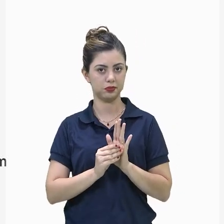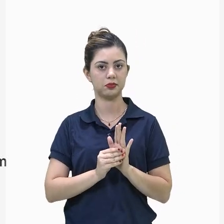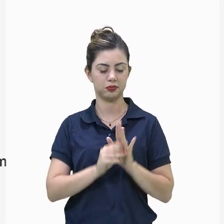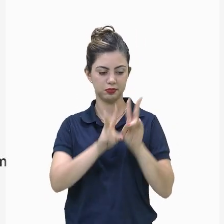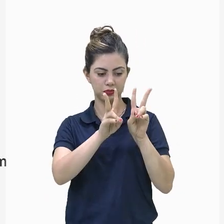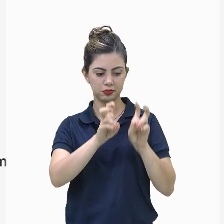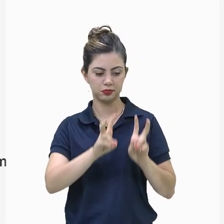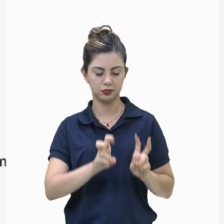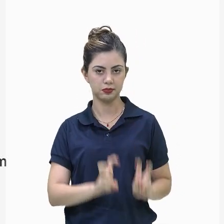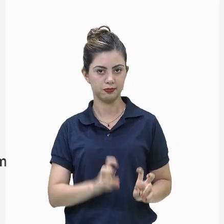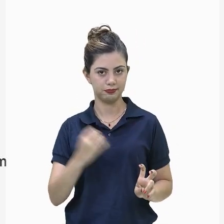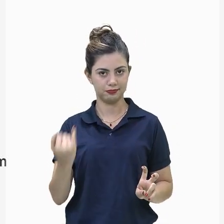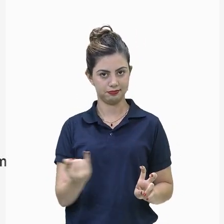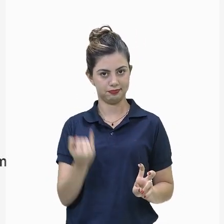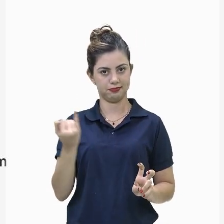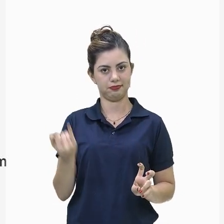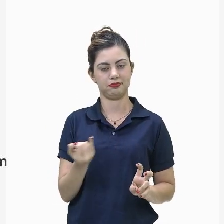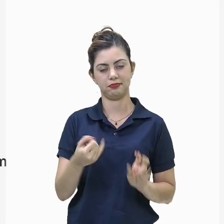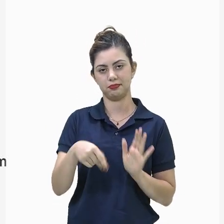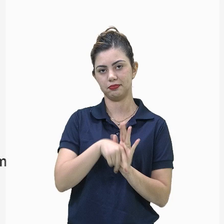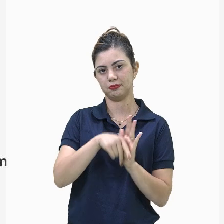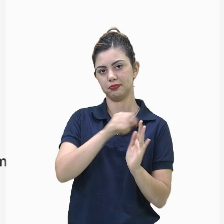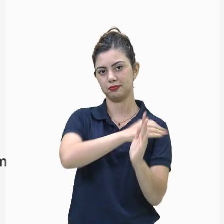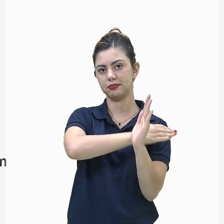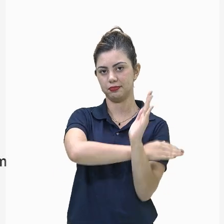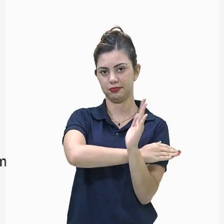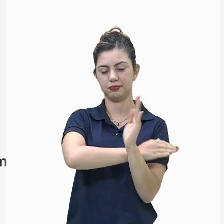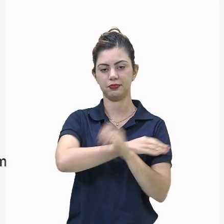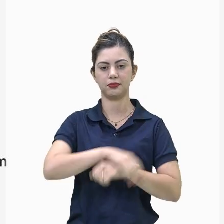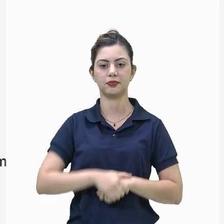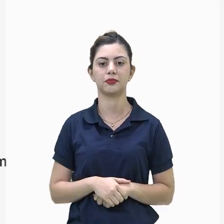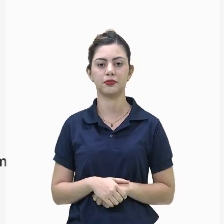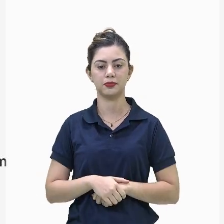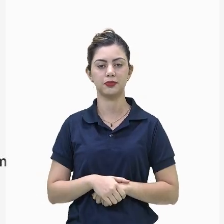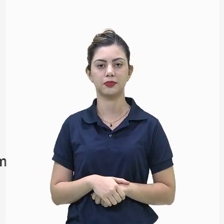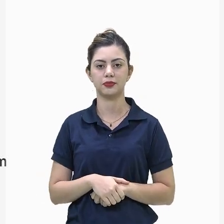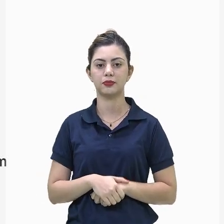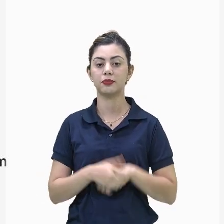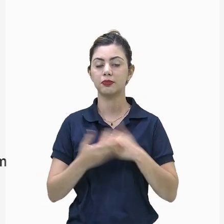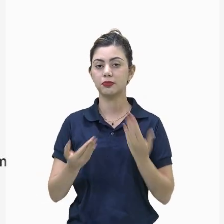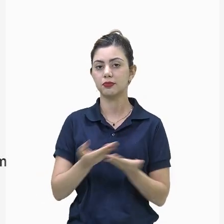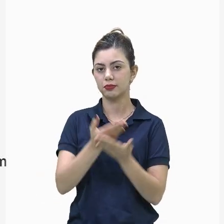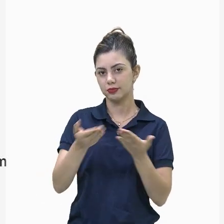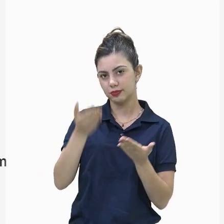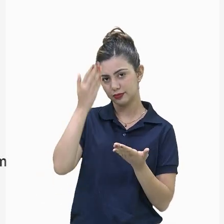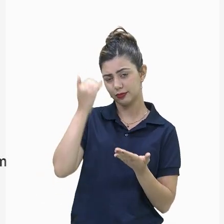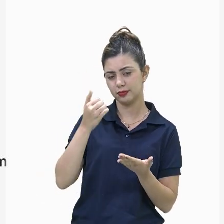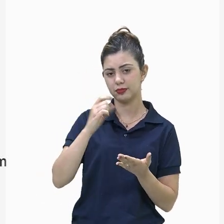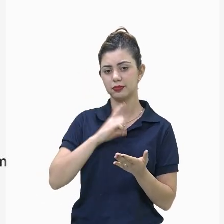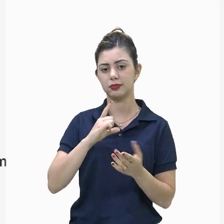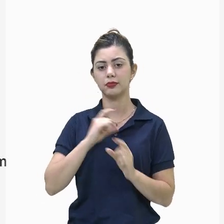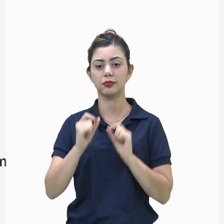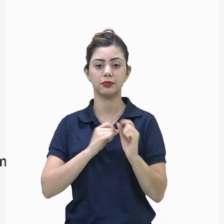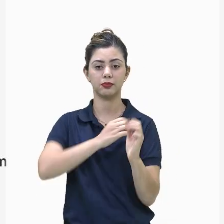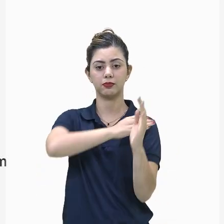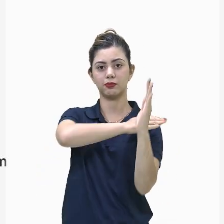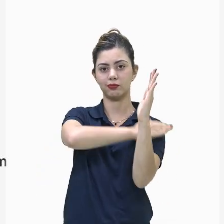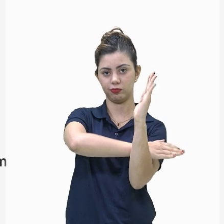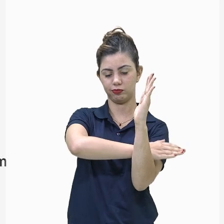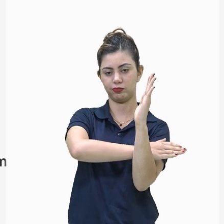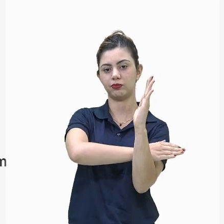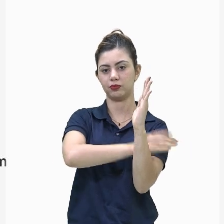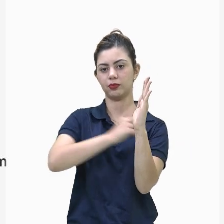tópicos importantes sobre o plano cartesiano, O plano cartesiano, você sabe, é composto aí por dois